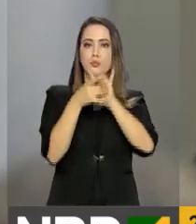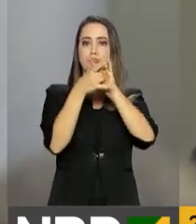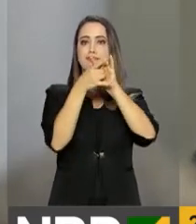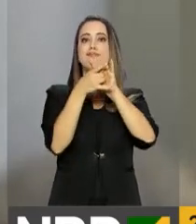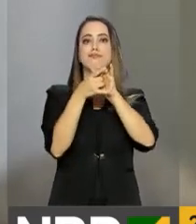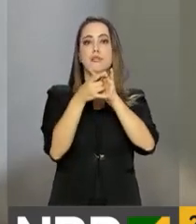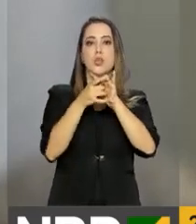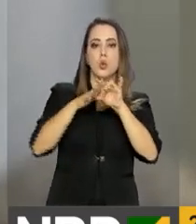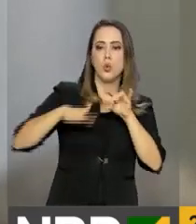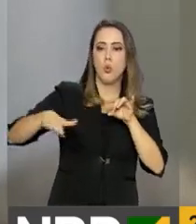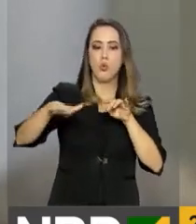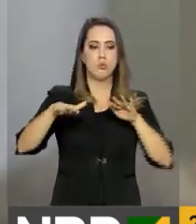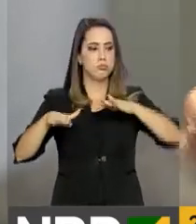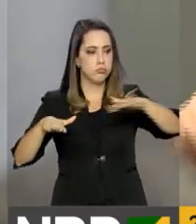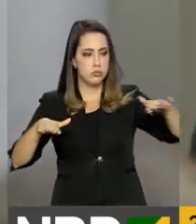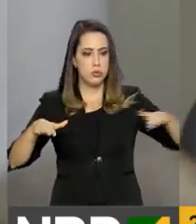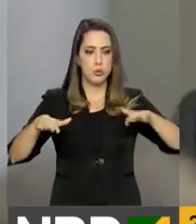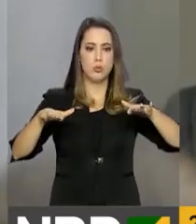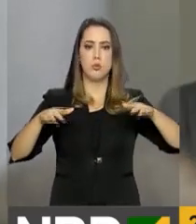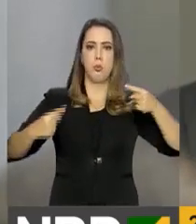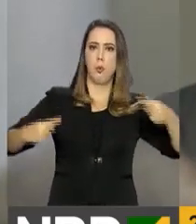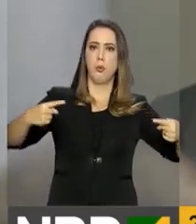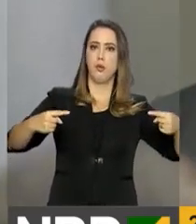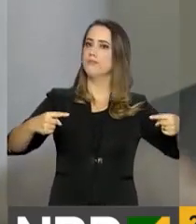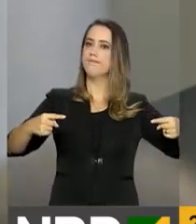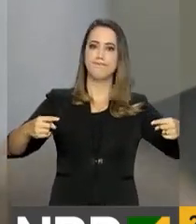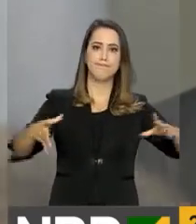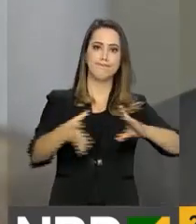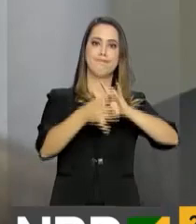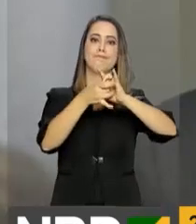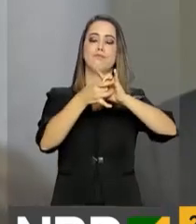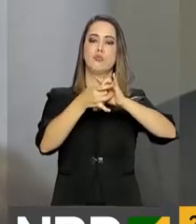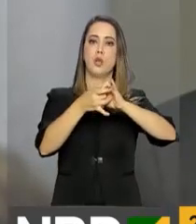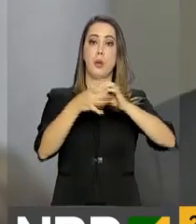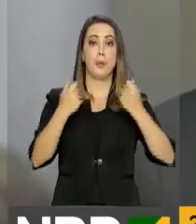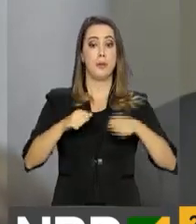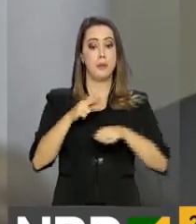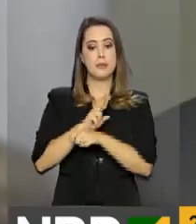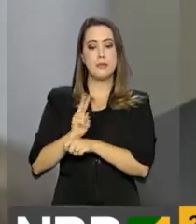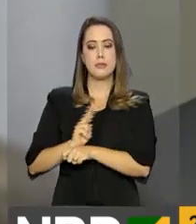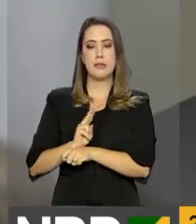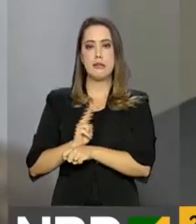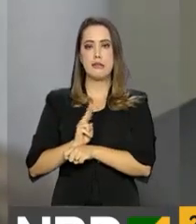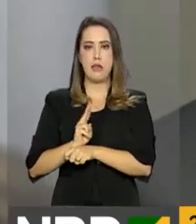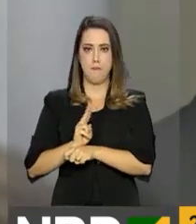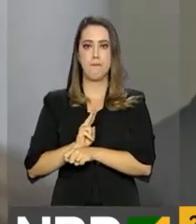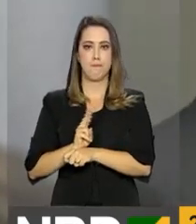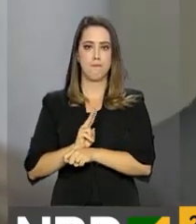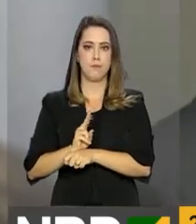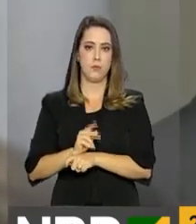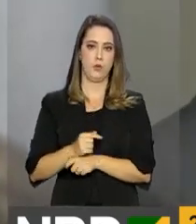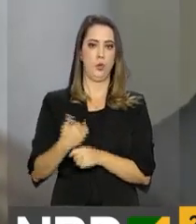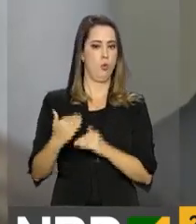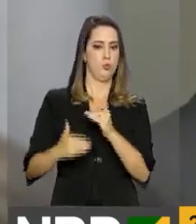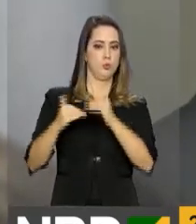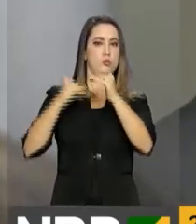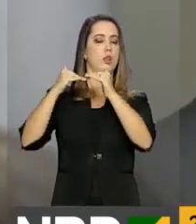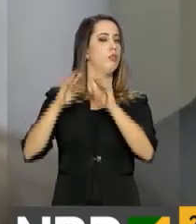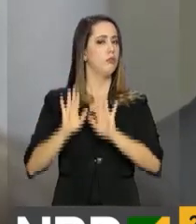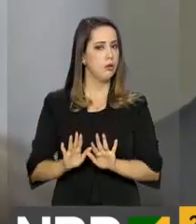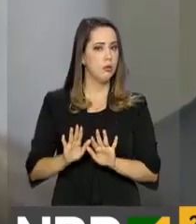Então, aí entra a oposição, como um fator importante para o país, porque ela fiscaliza, para que você não se exceda. Mas